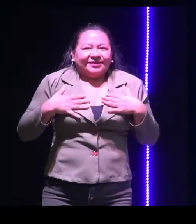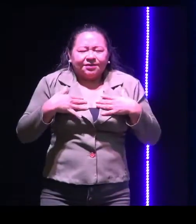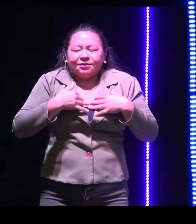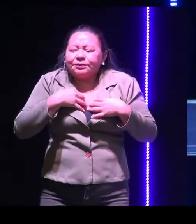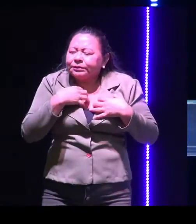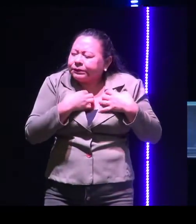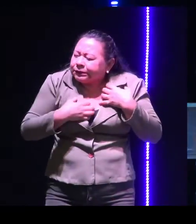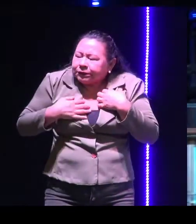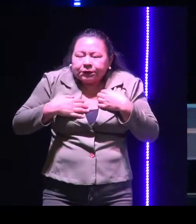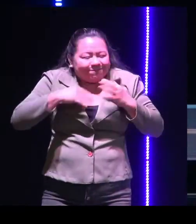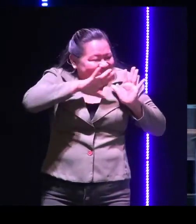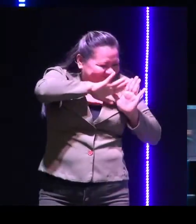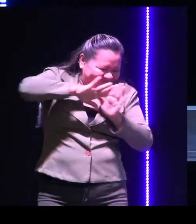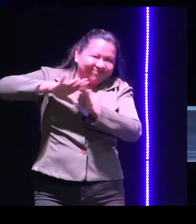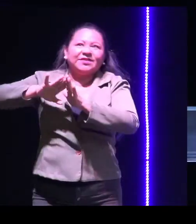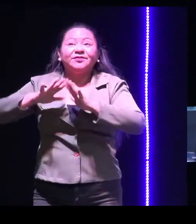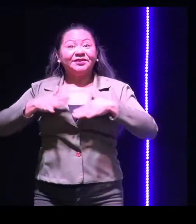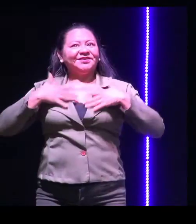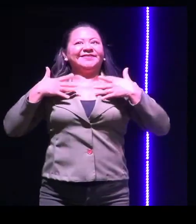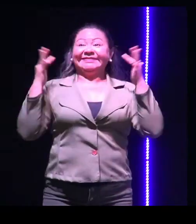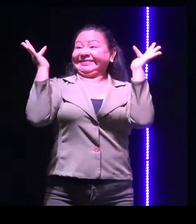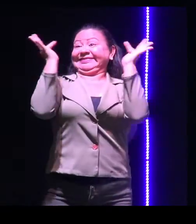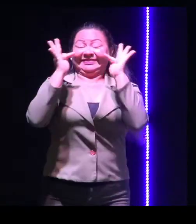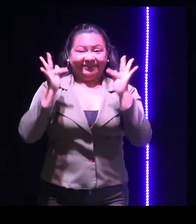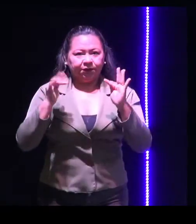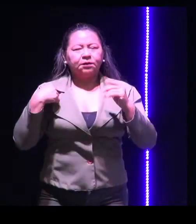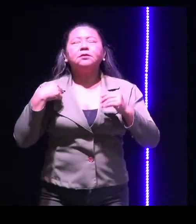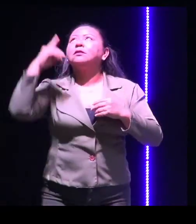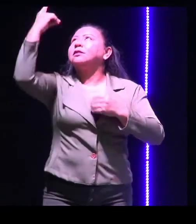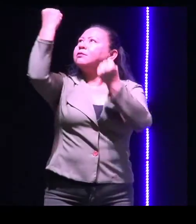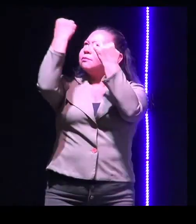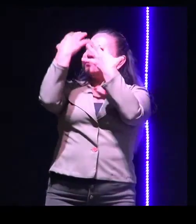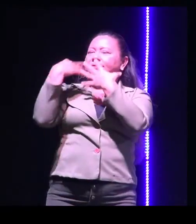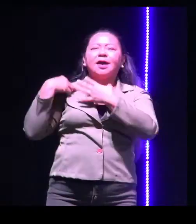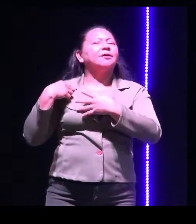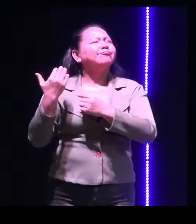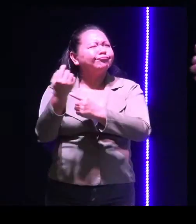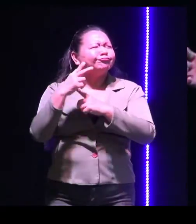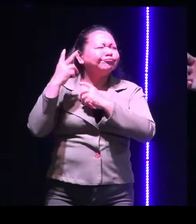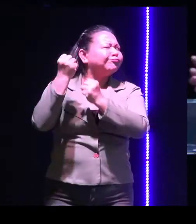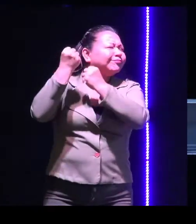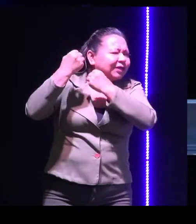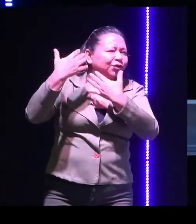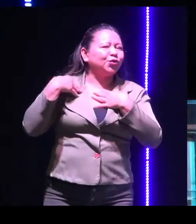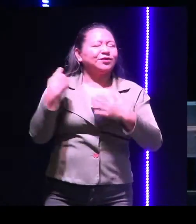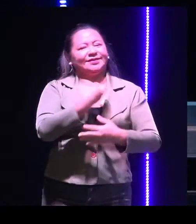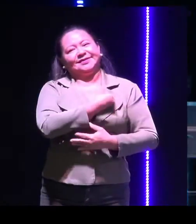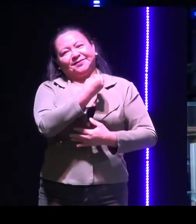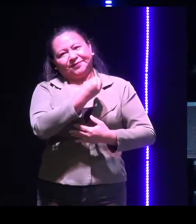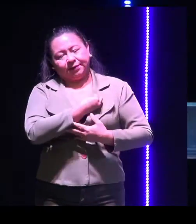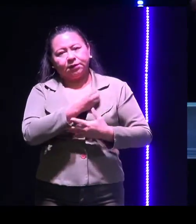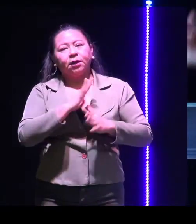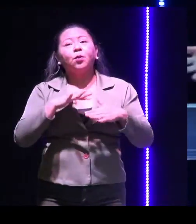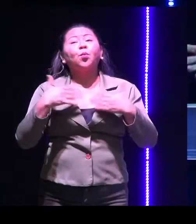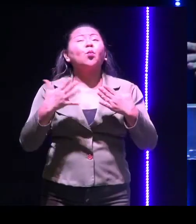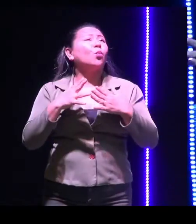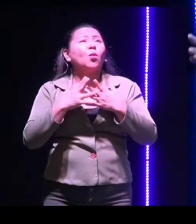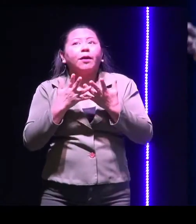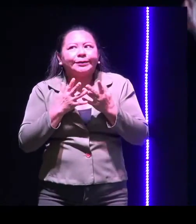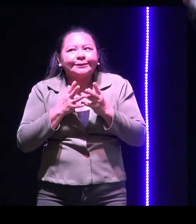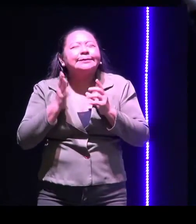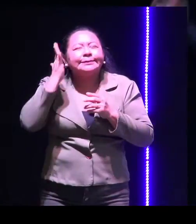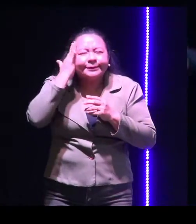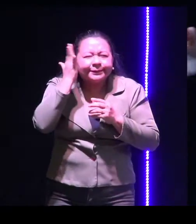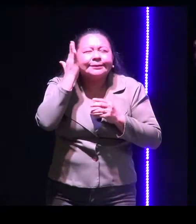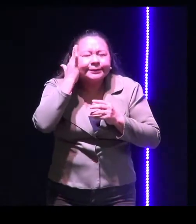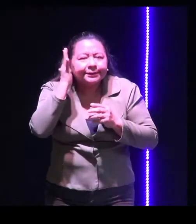vem a bênção de Deus, o favor de Deus sobre as nossas vidas. Então, nós já vemos que qual é o plano do